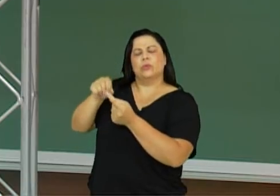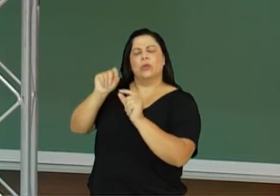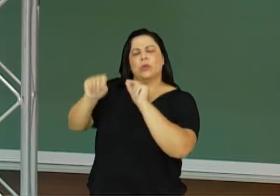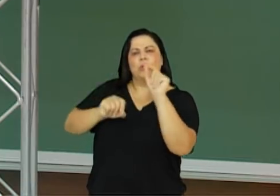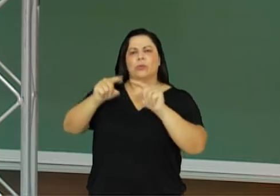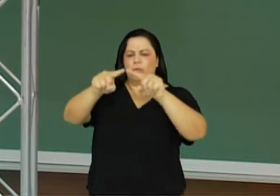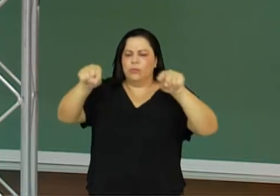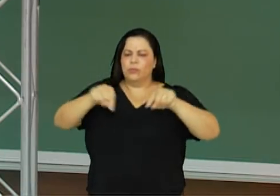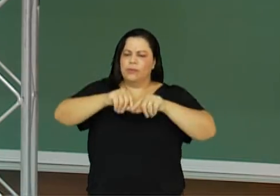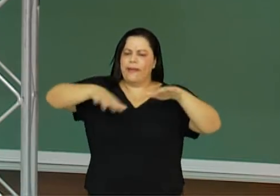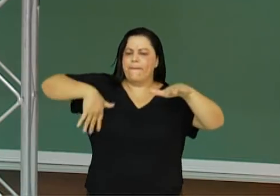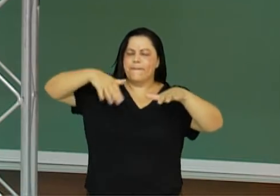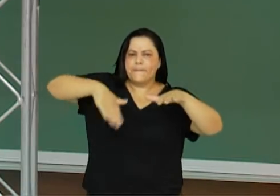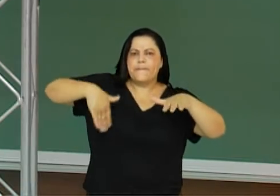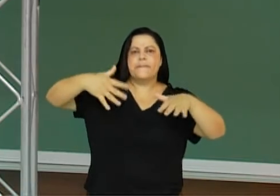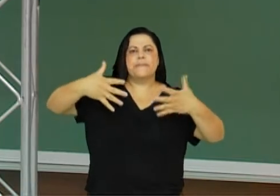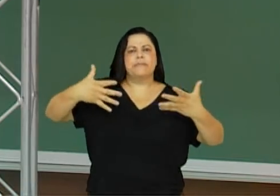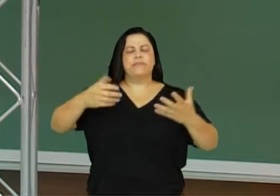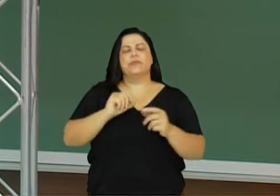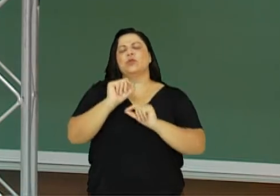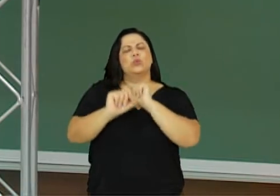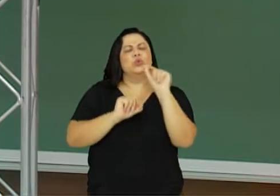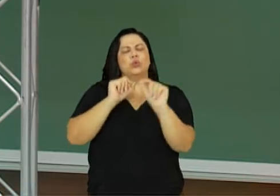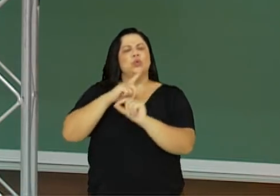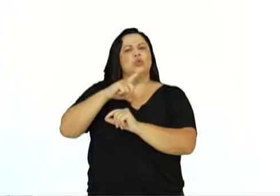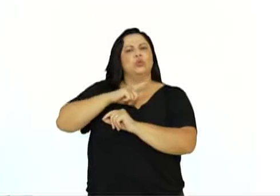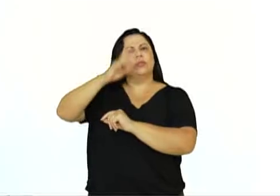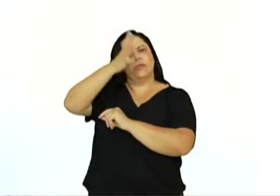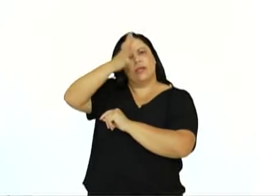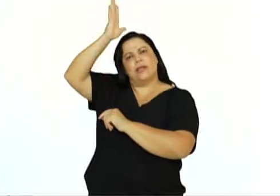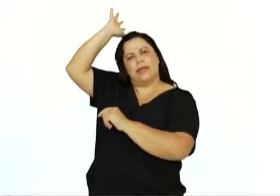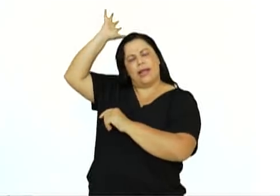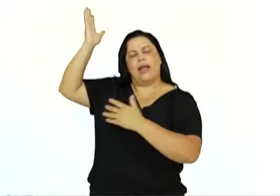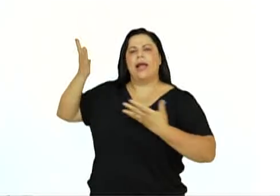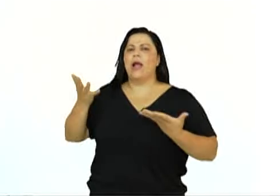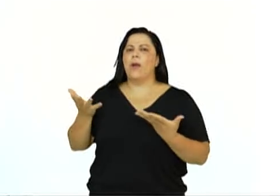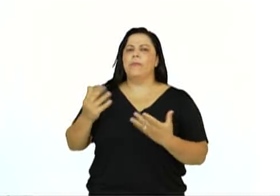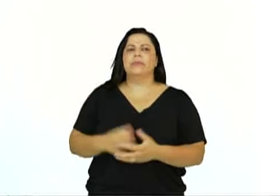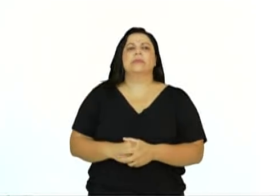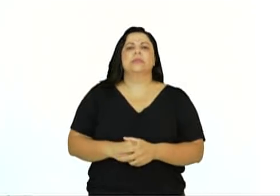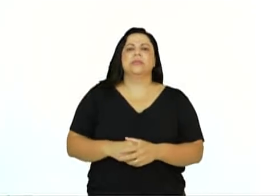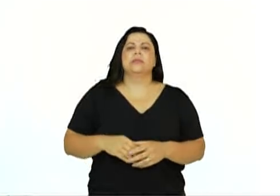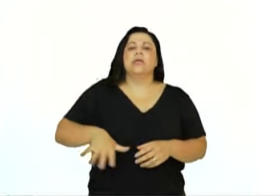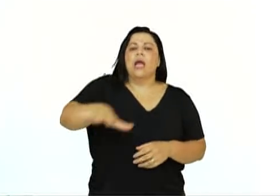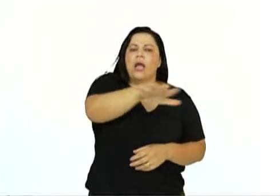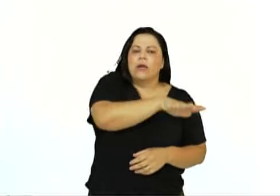piscinas e banhos eles tinham no Império Romano, né? Eram